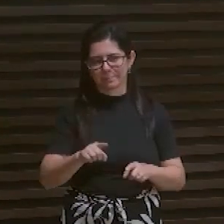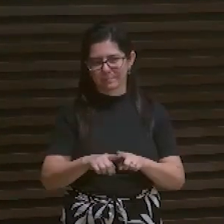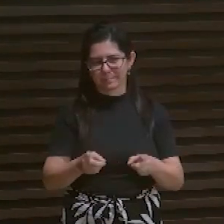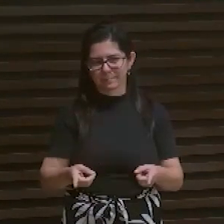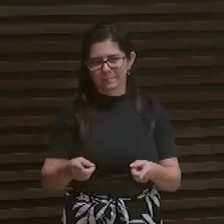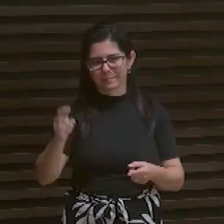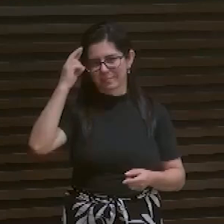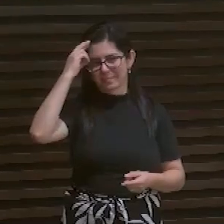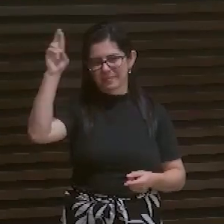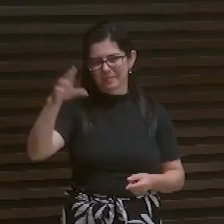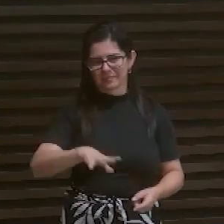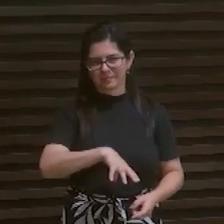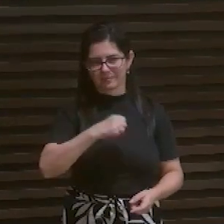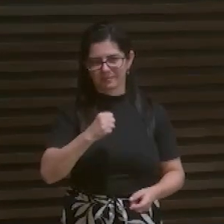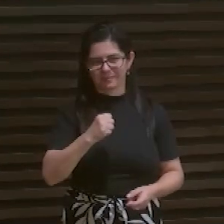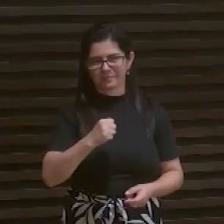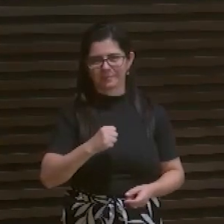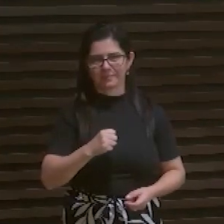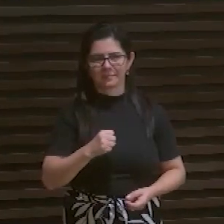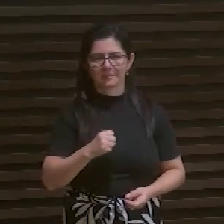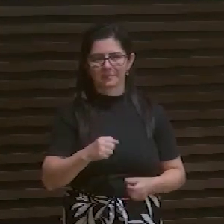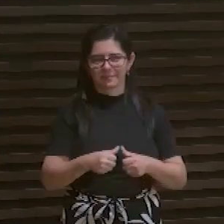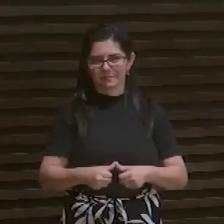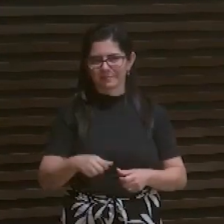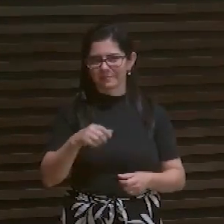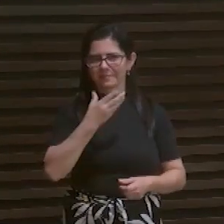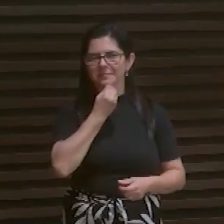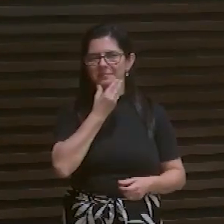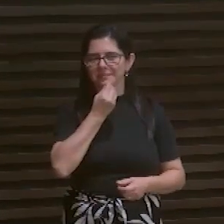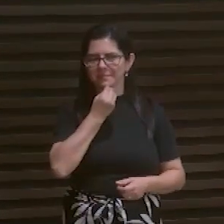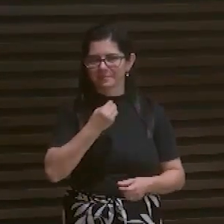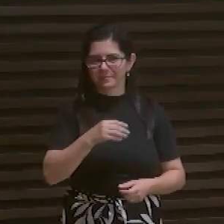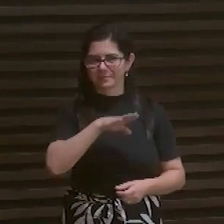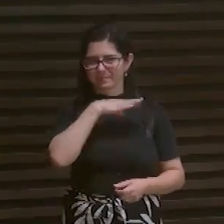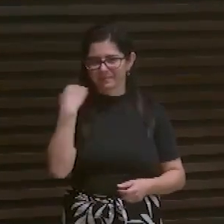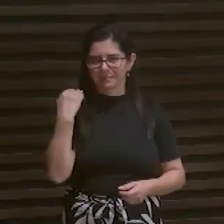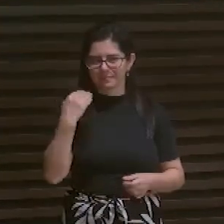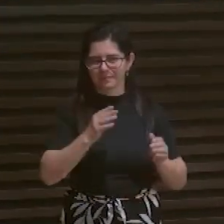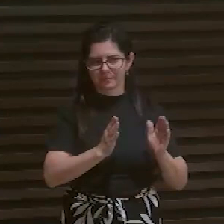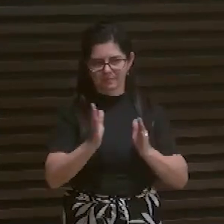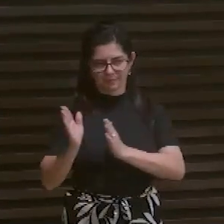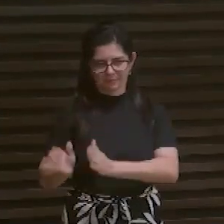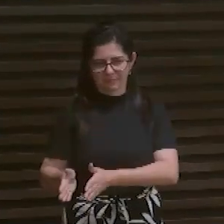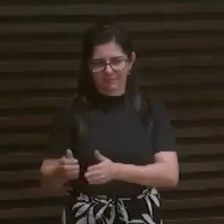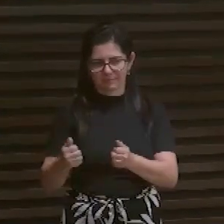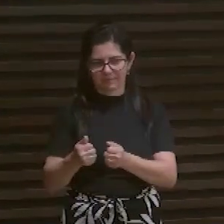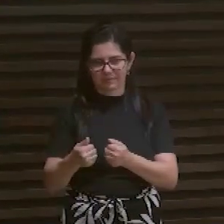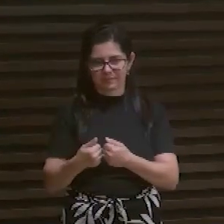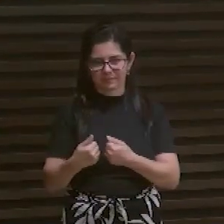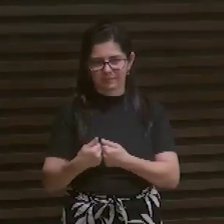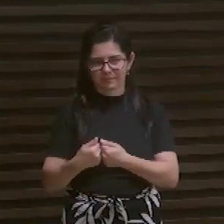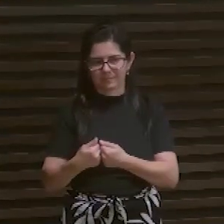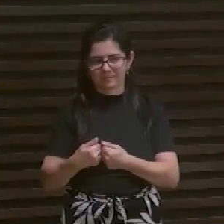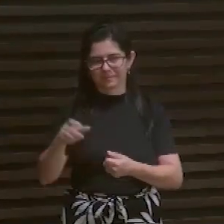isso Deus o feriu, e ele morreu ali mesmo, ao lado da arca de Deus. Então, nesse momento que estava acontecendo